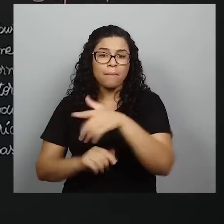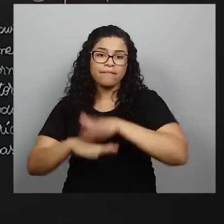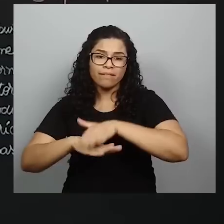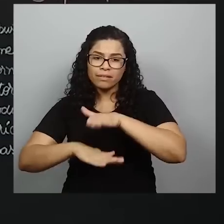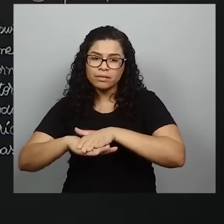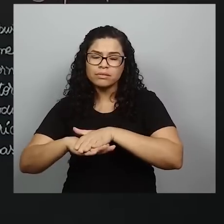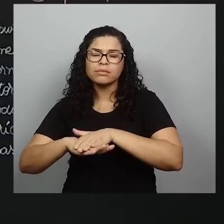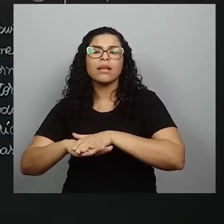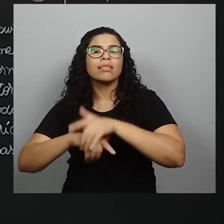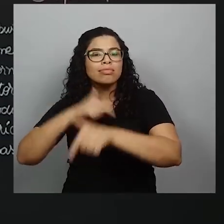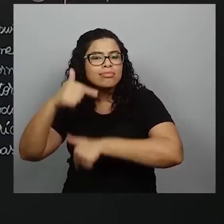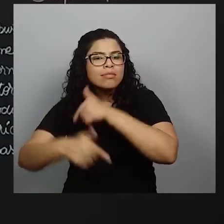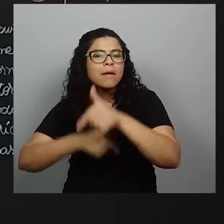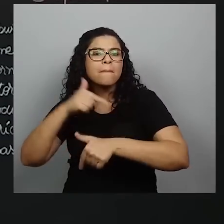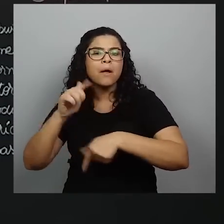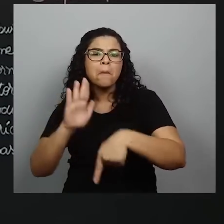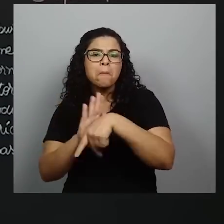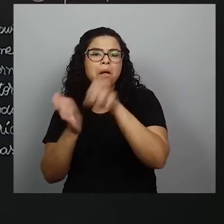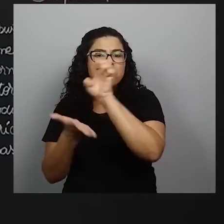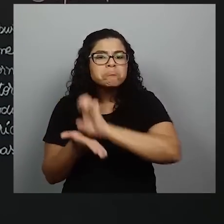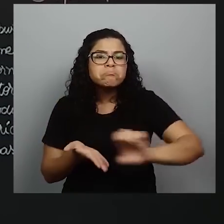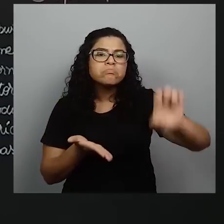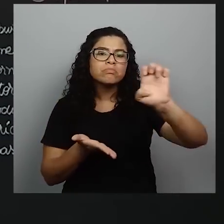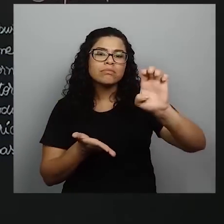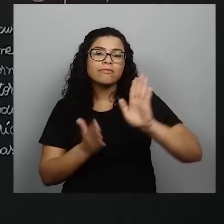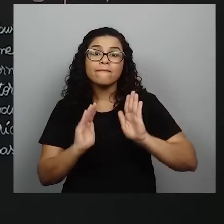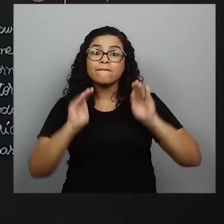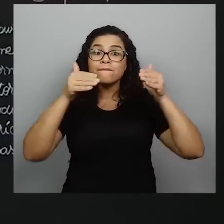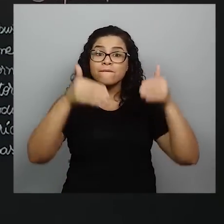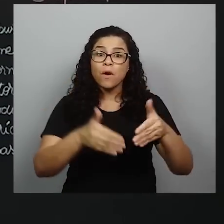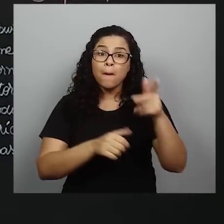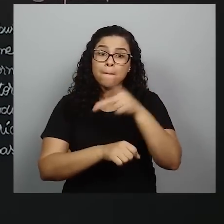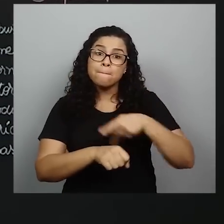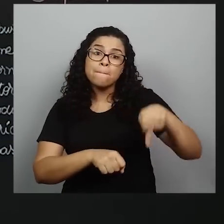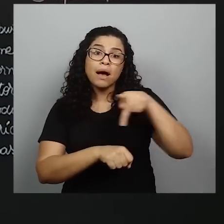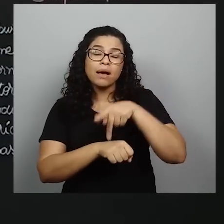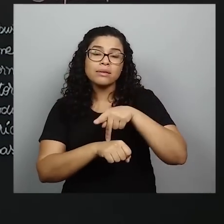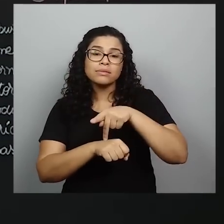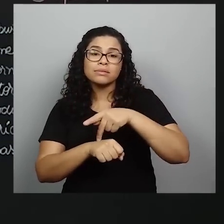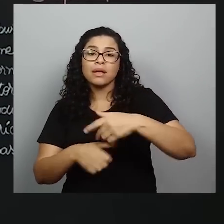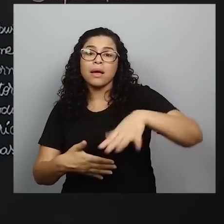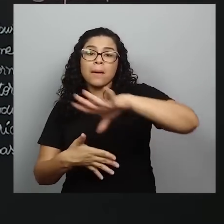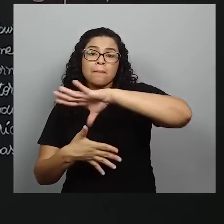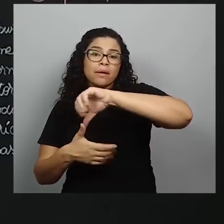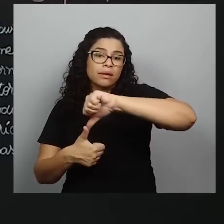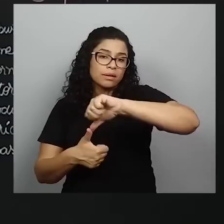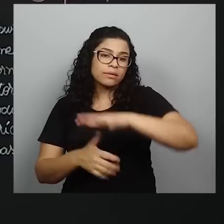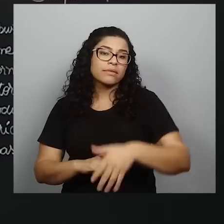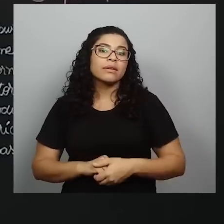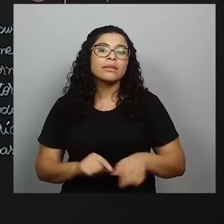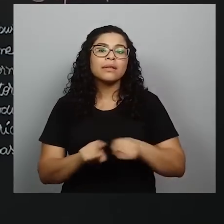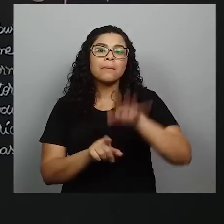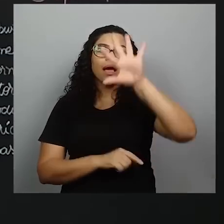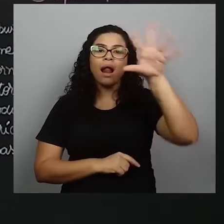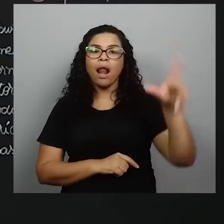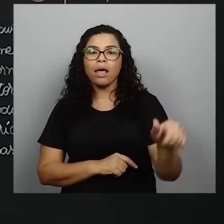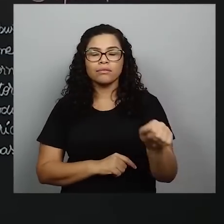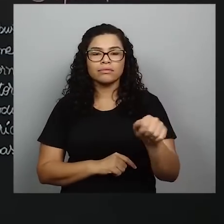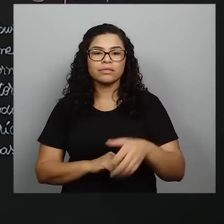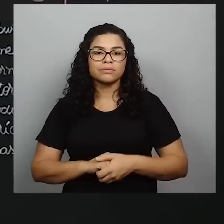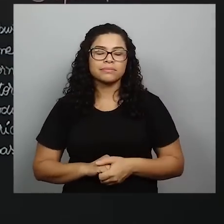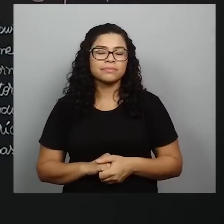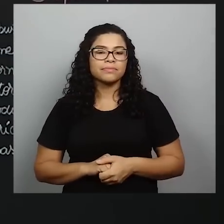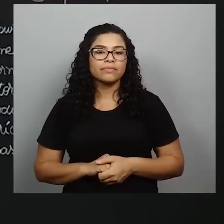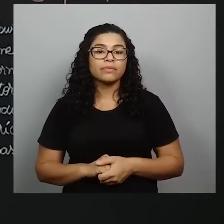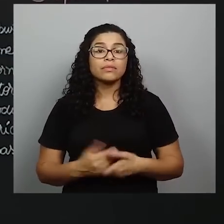acabam trabalhando para fins militares, principalmente, e venda para países da América Latina e da África. Outra